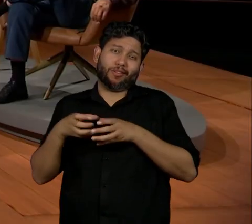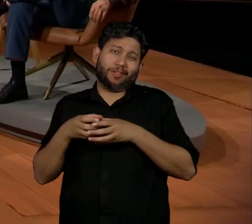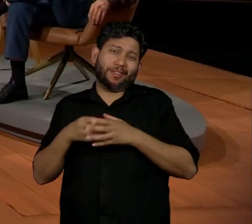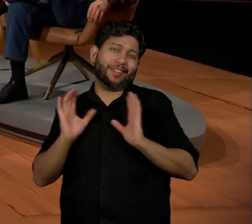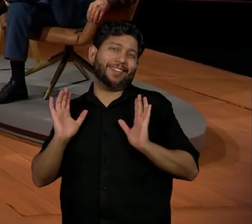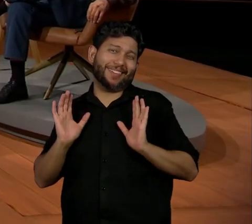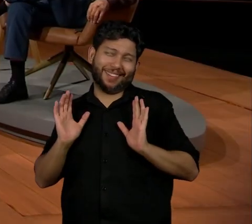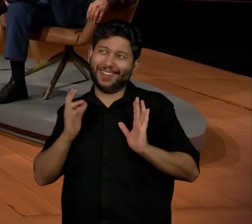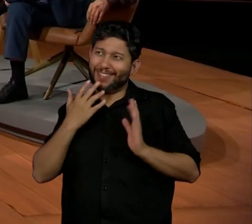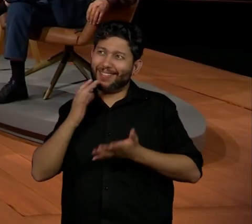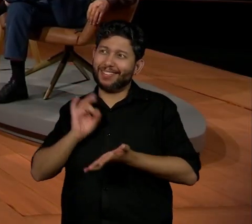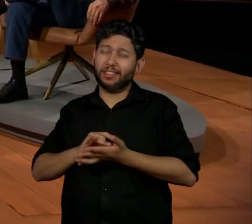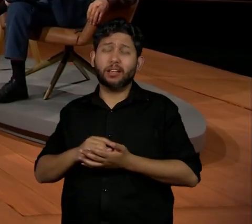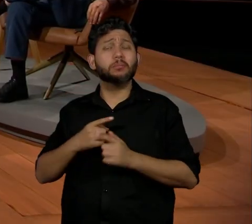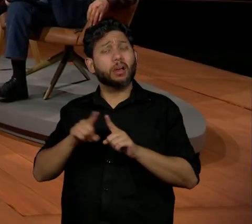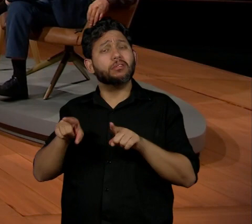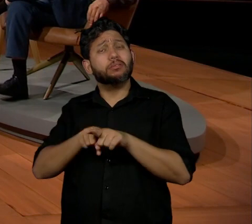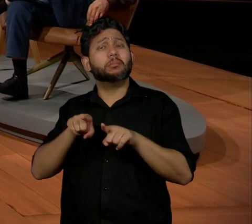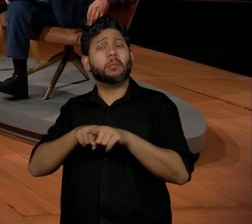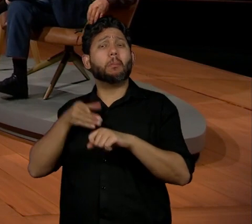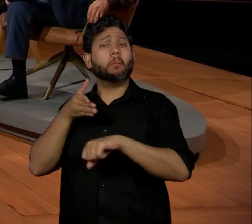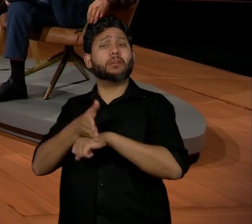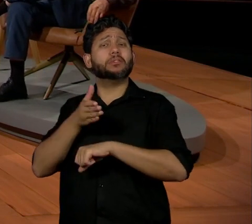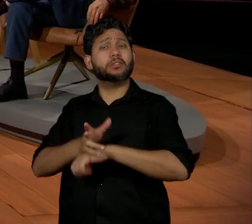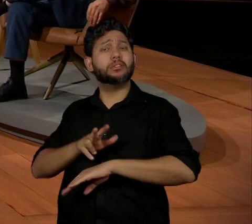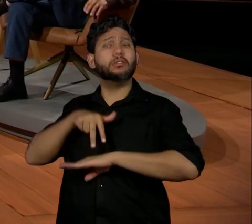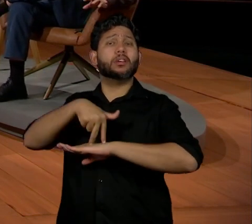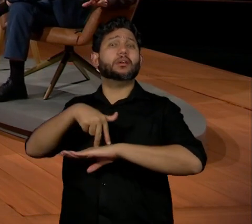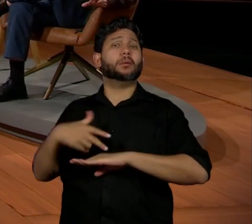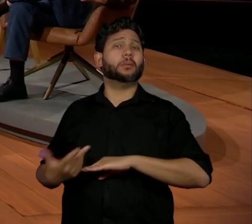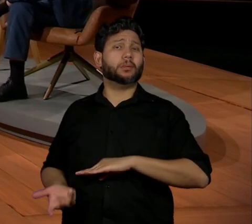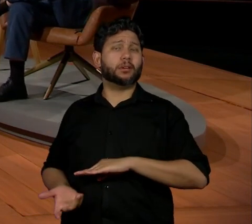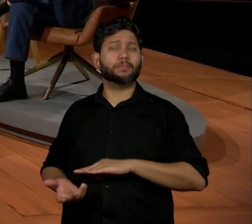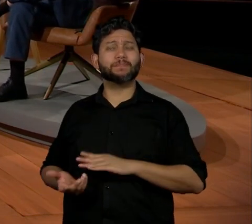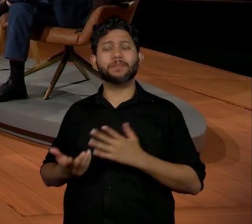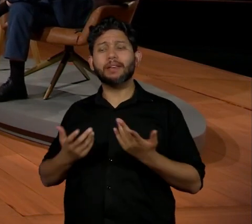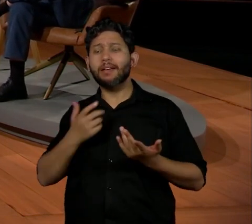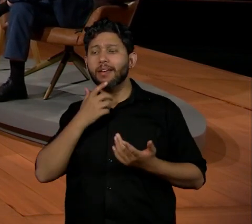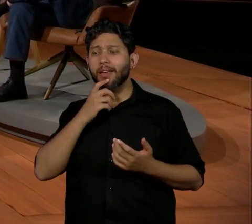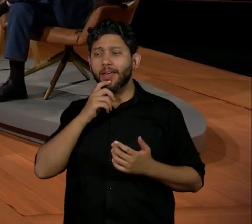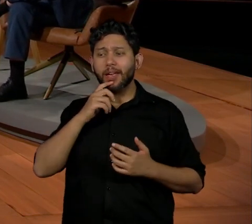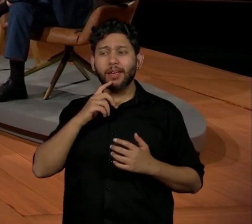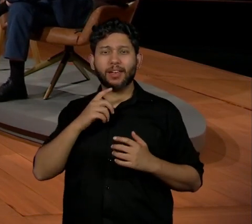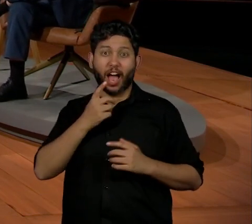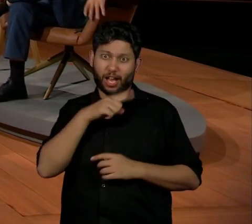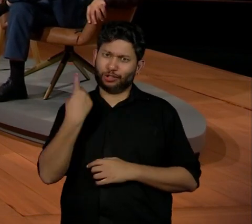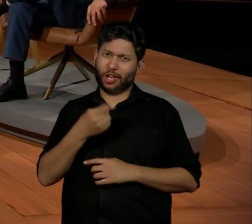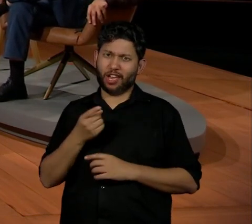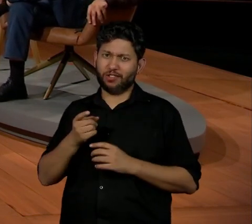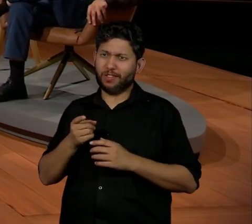verdade. Mas ela também participava, às vezes, meio à força.